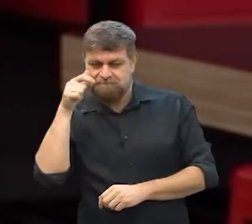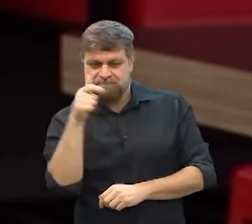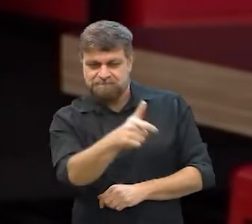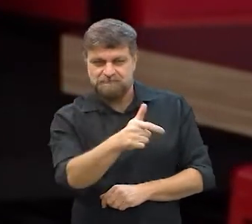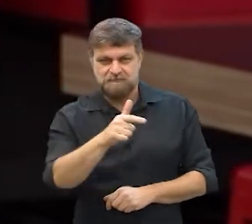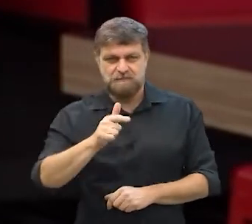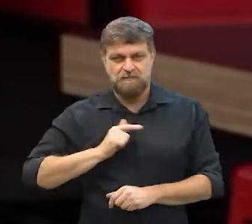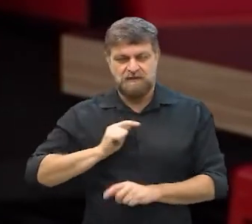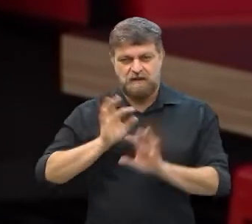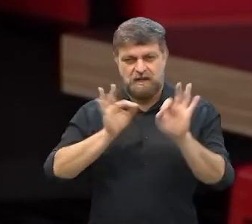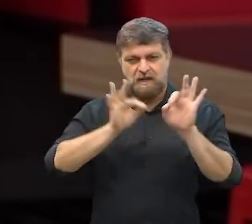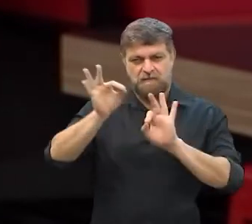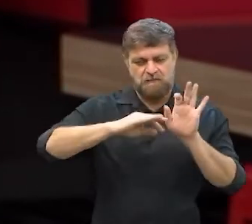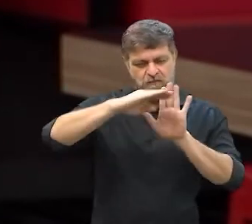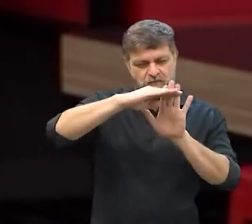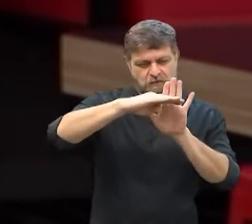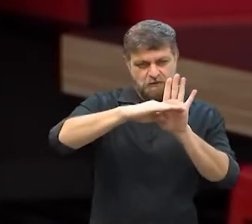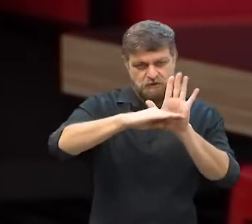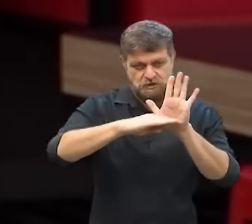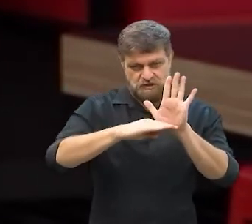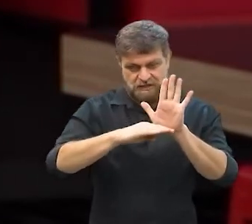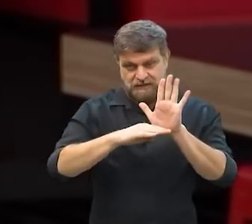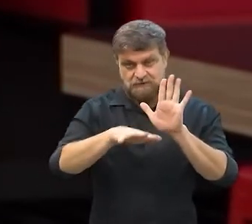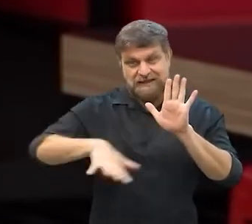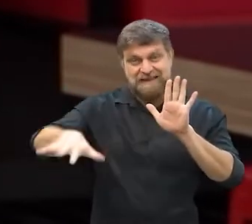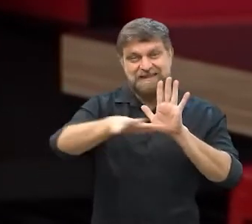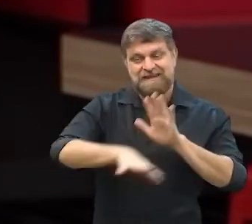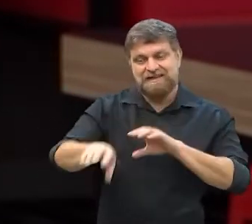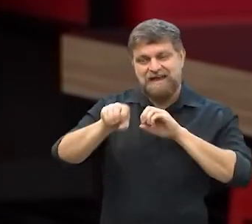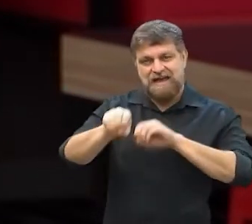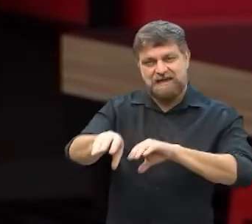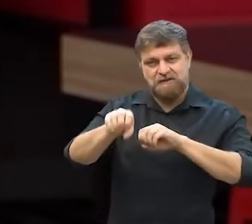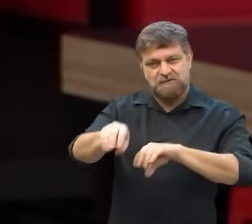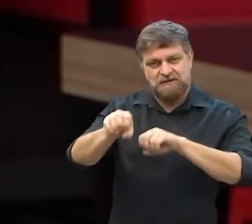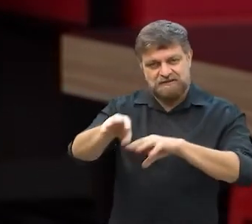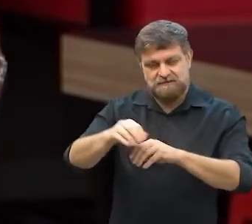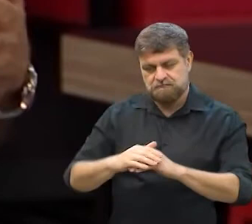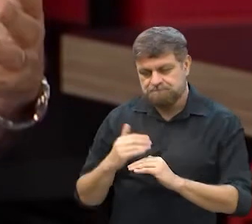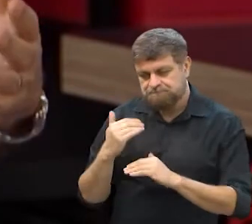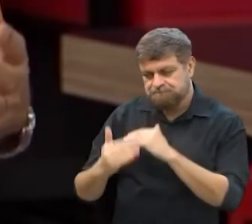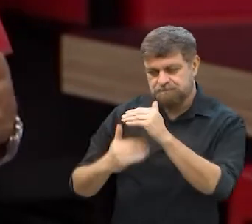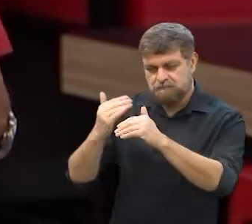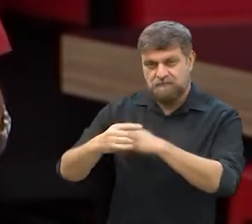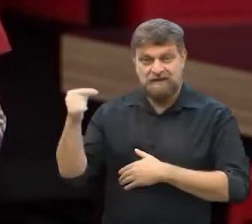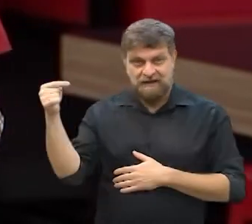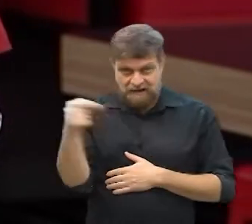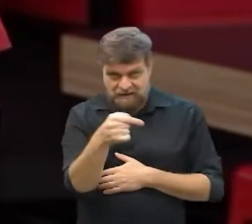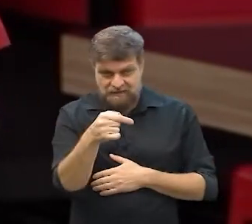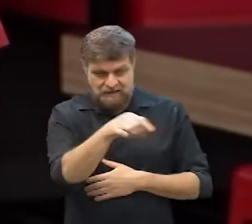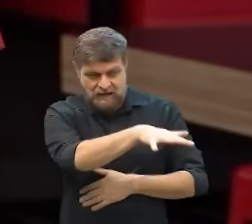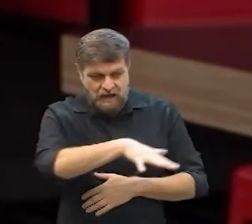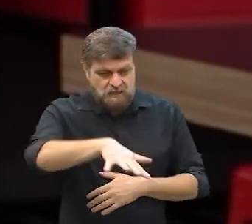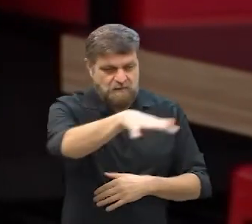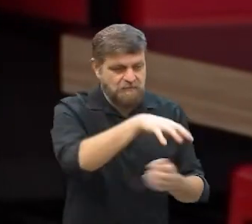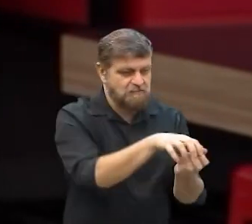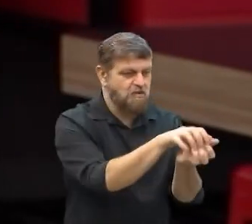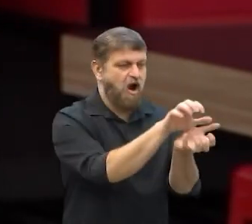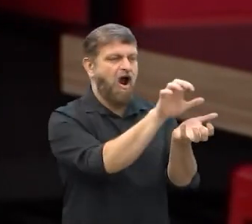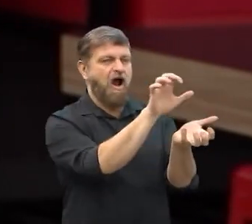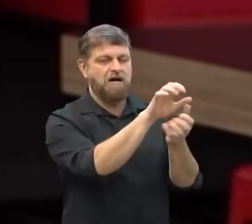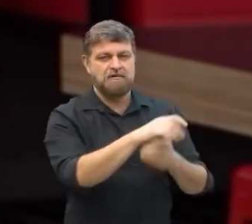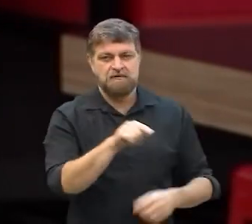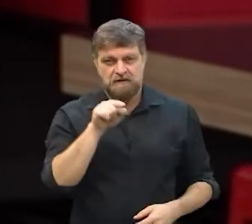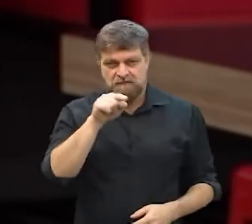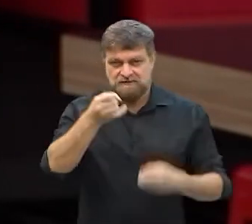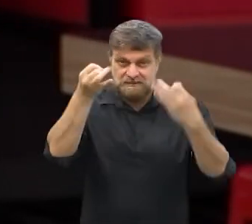Nós já temos vários projetos educacionais para ser desenvolvido lá dentro, né? Como você mesmo